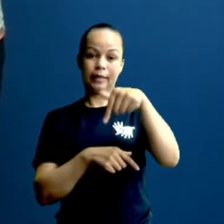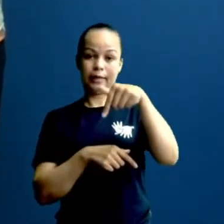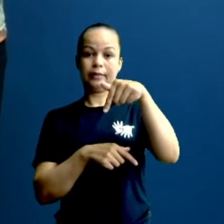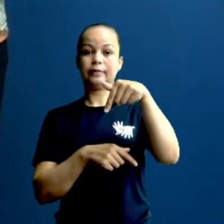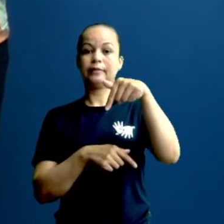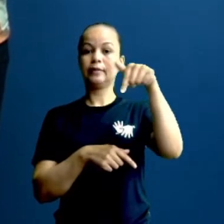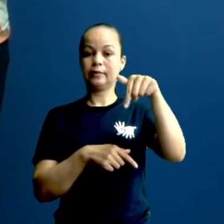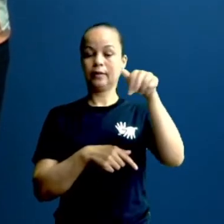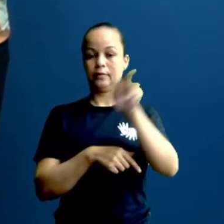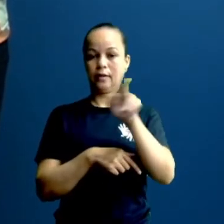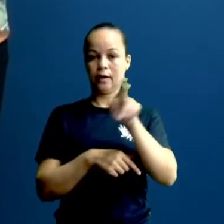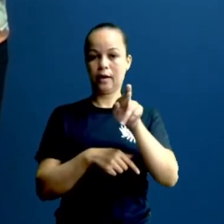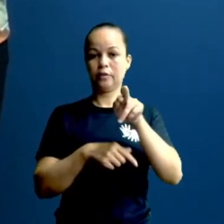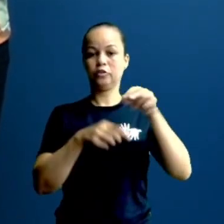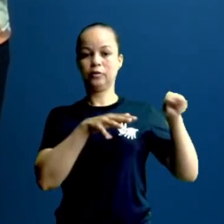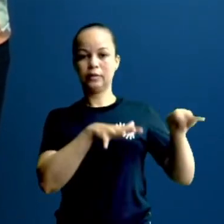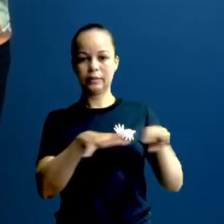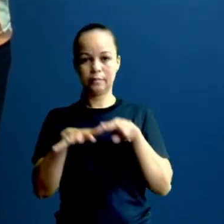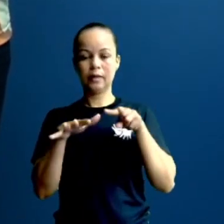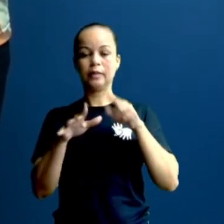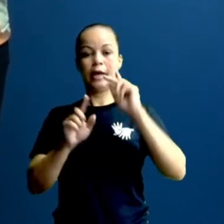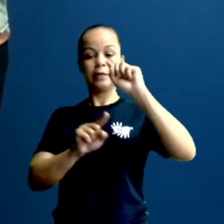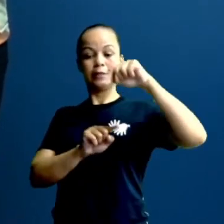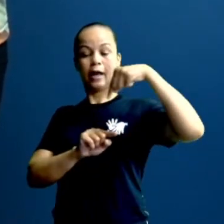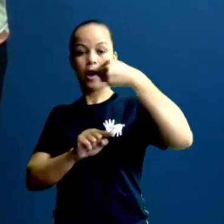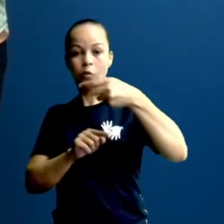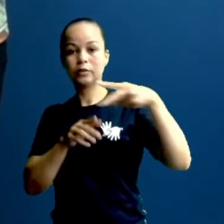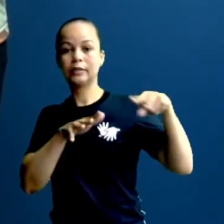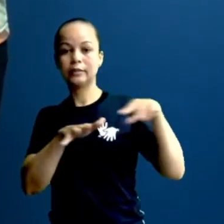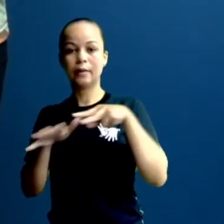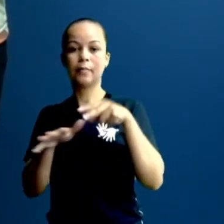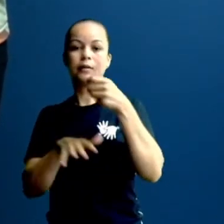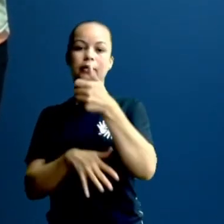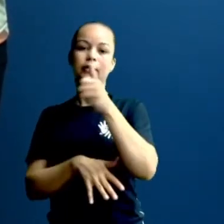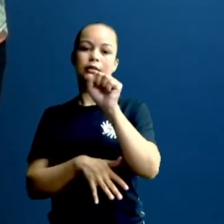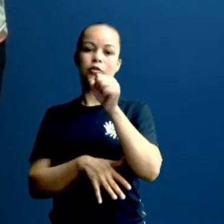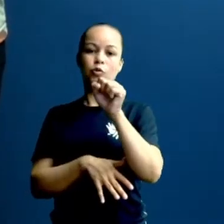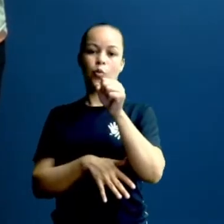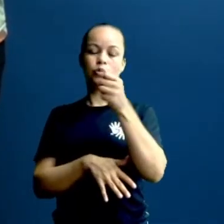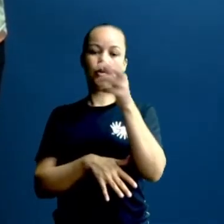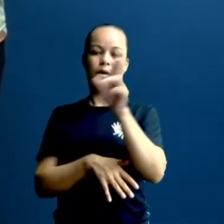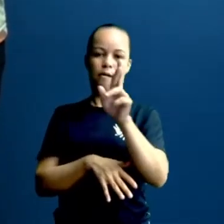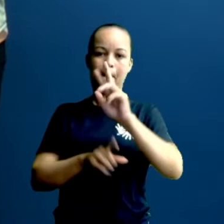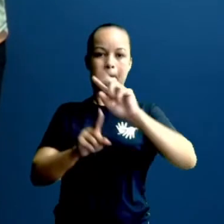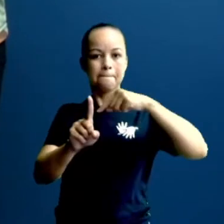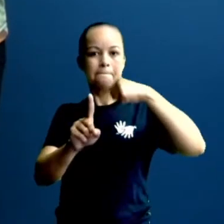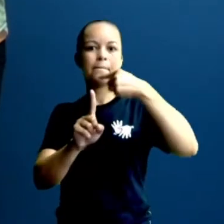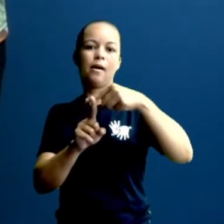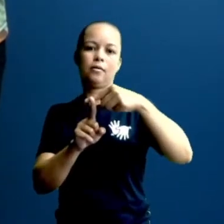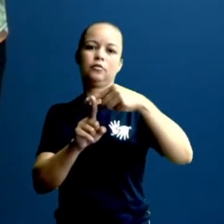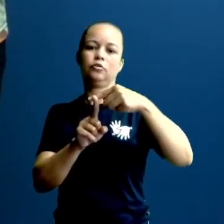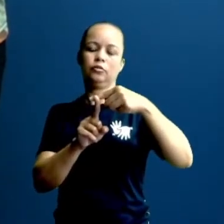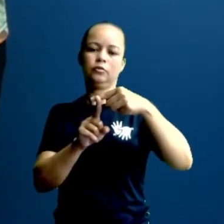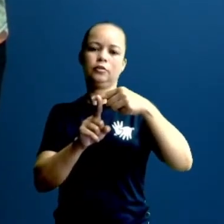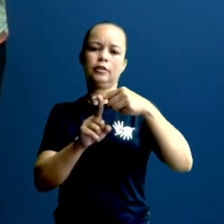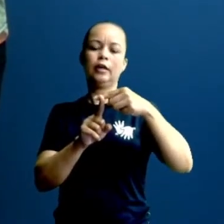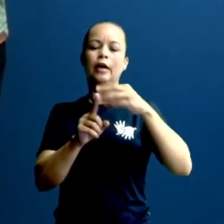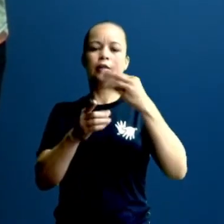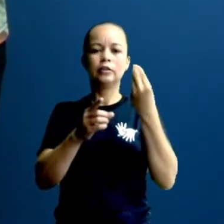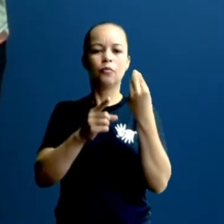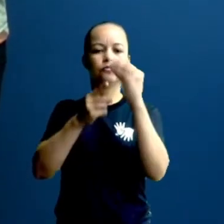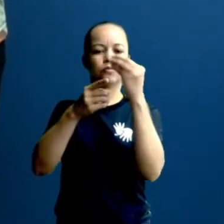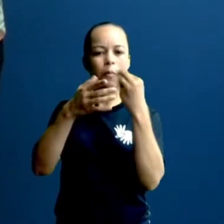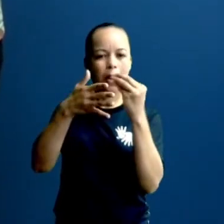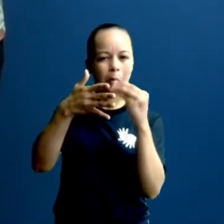semana e na outra R$ 18,00 a mais. Então aí eu vou ter uma ideia de